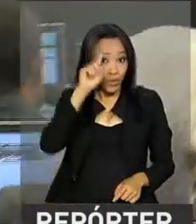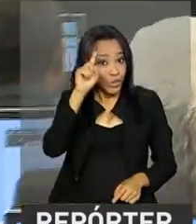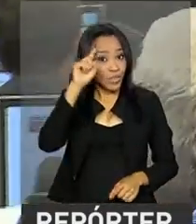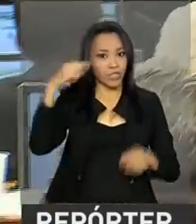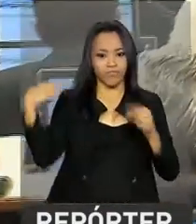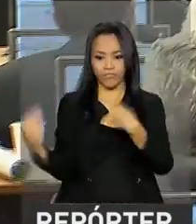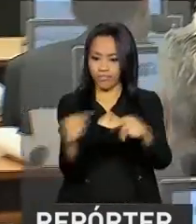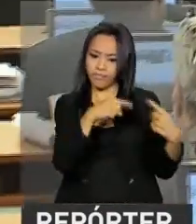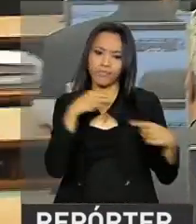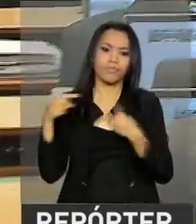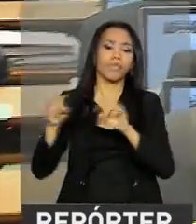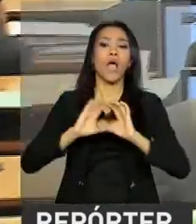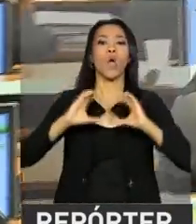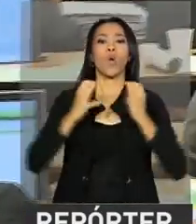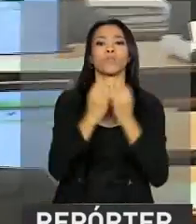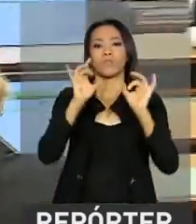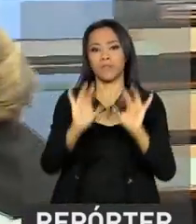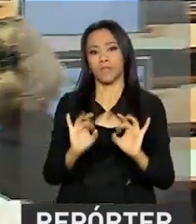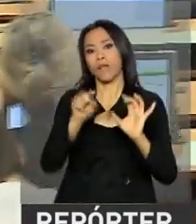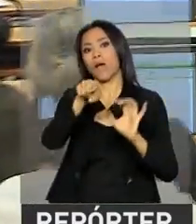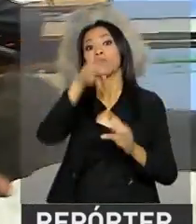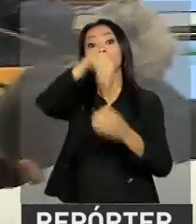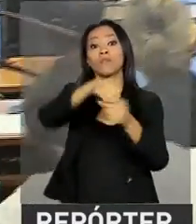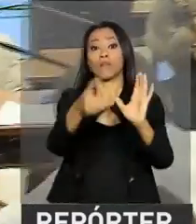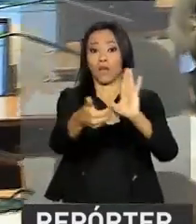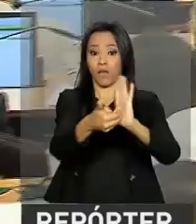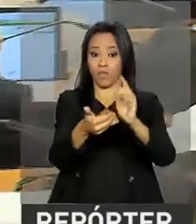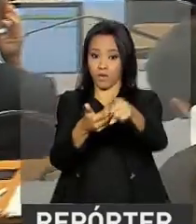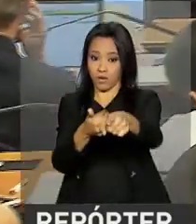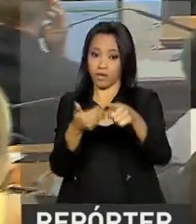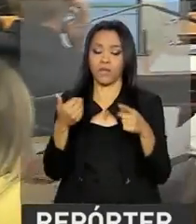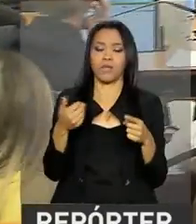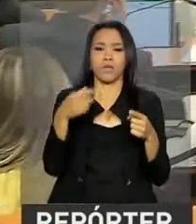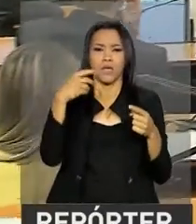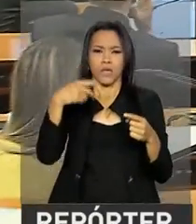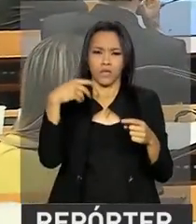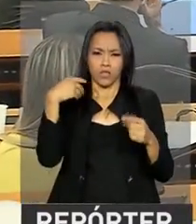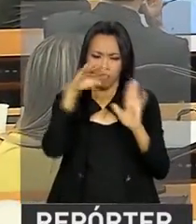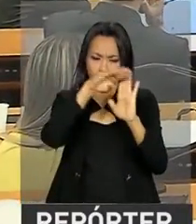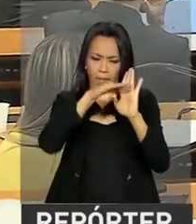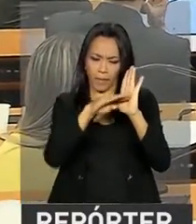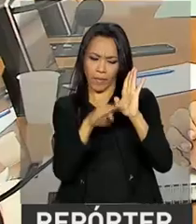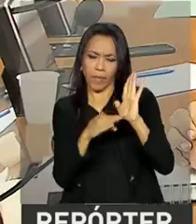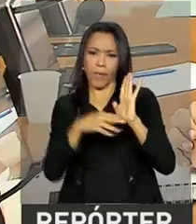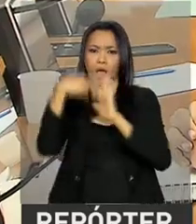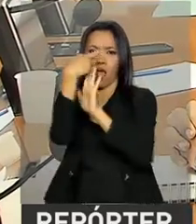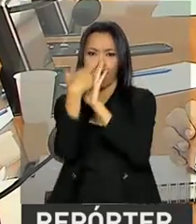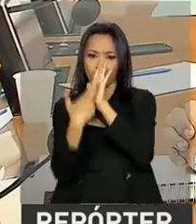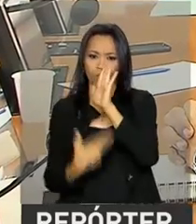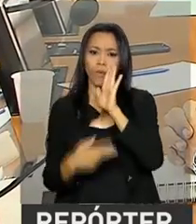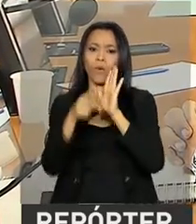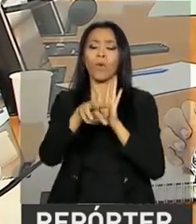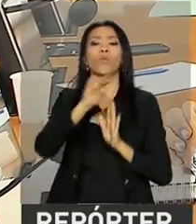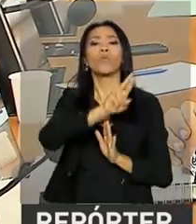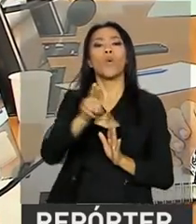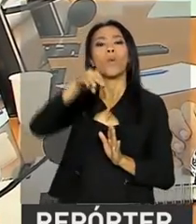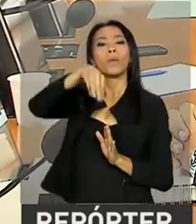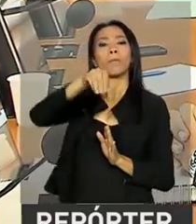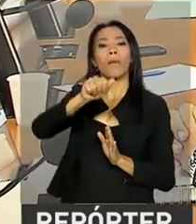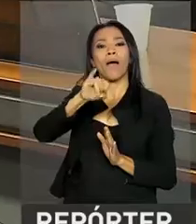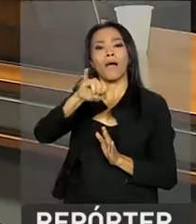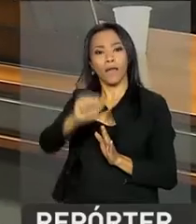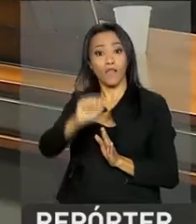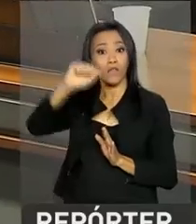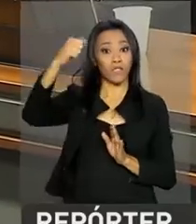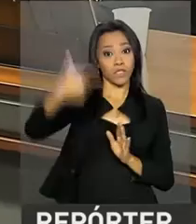comissão especial que discute a reforma da Previdência na Câmara. No cronograma de trabalho do relator, deputado Arthur Maia, foi a segunda